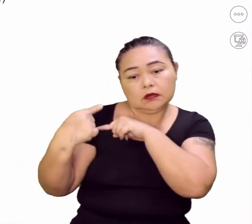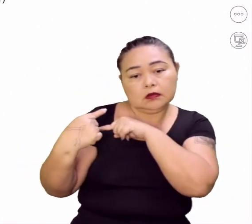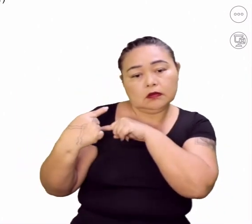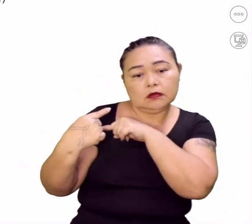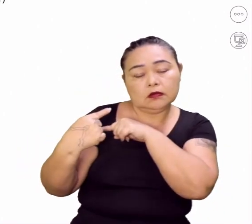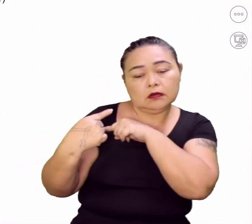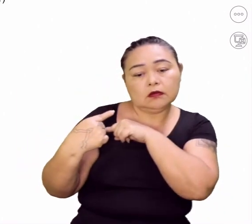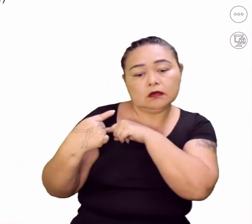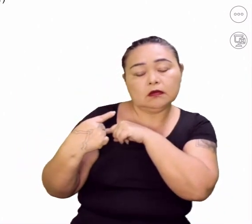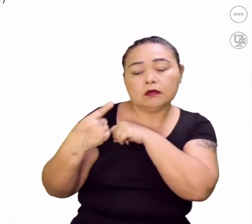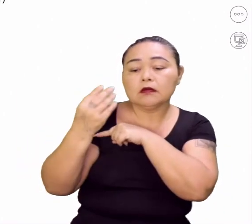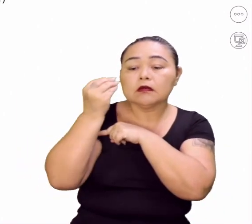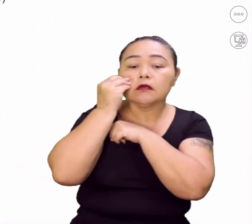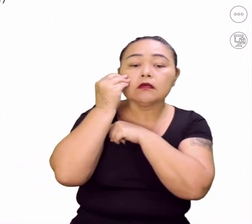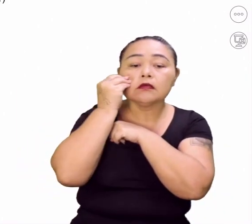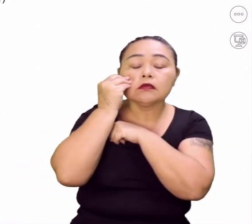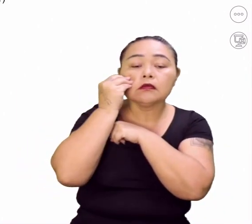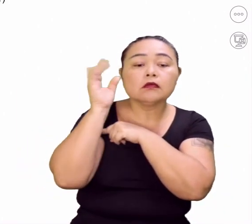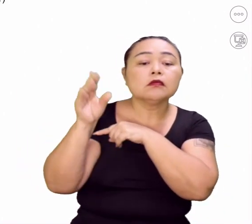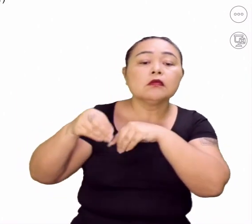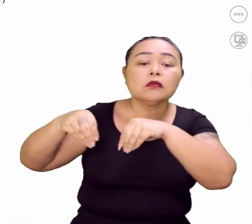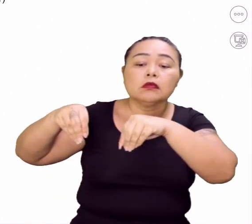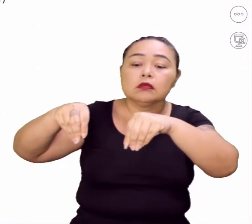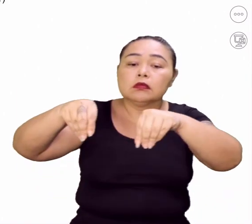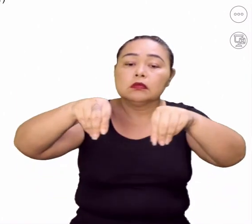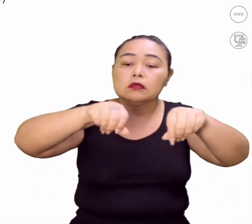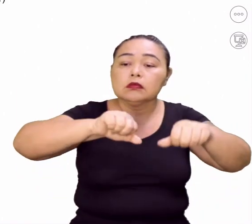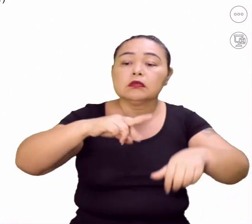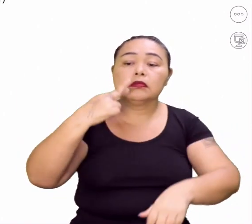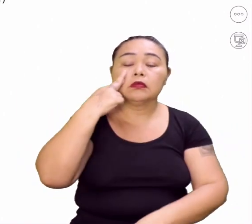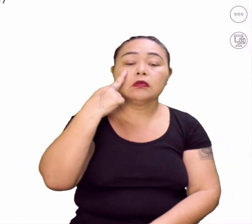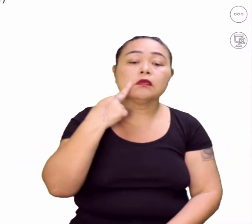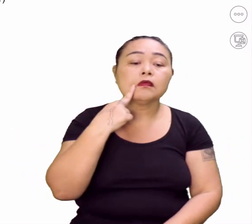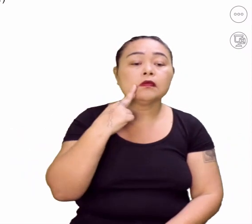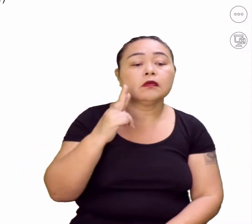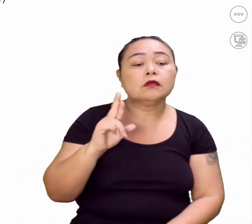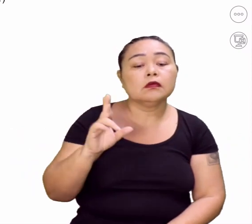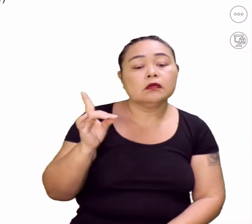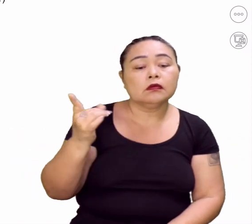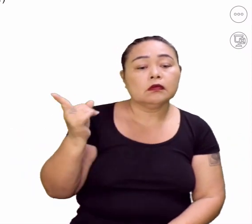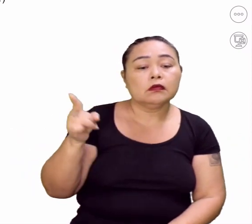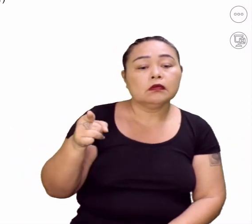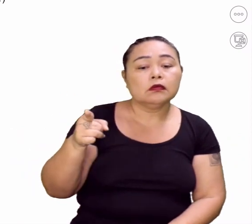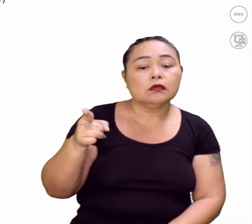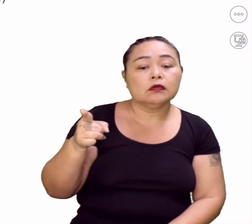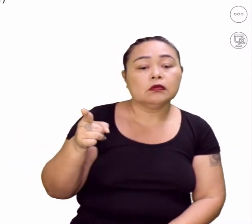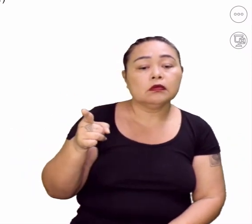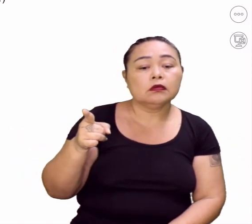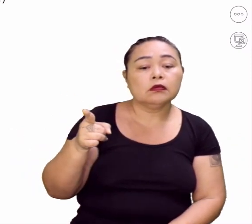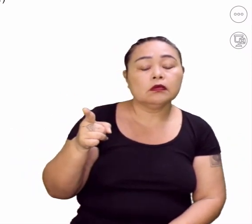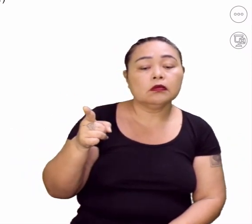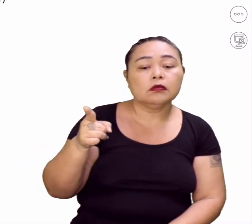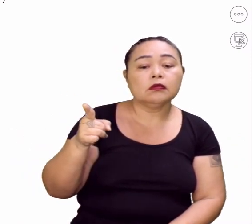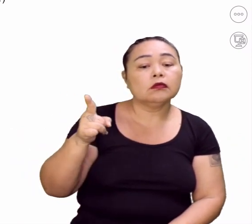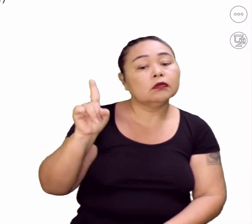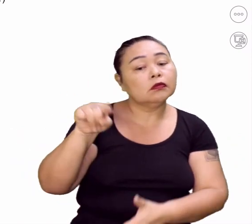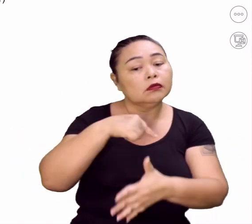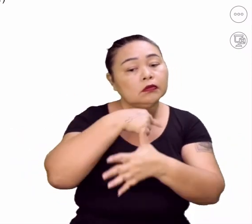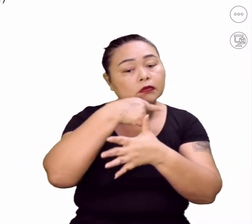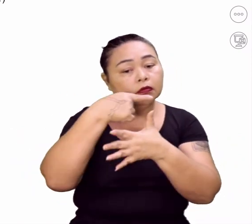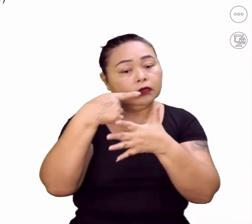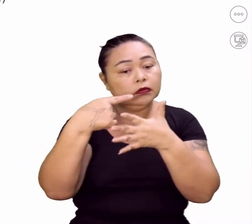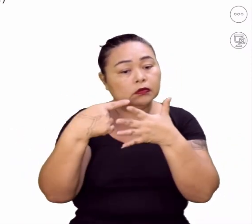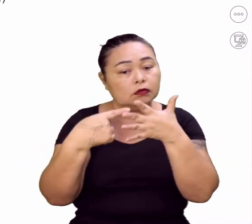e verificar. Solos de Rondônia, professor Jorge. Bem, o solo é formado